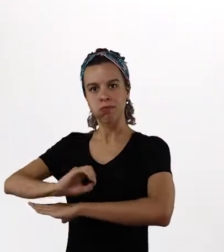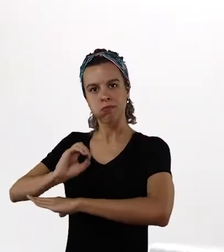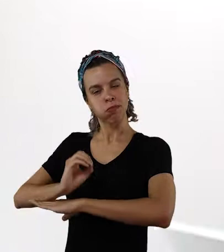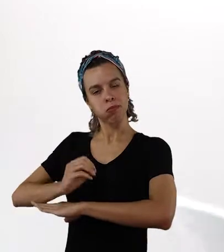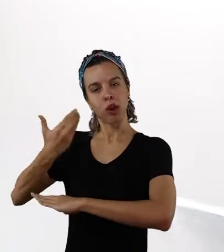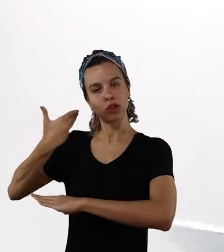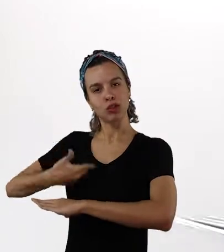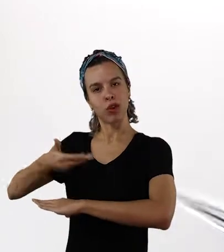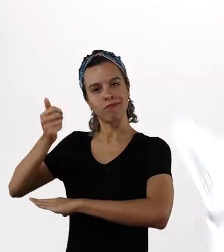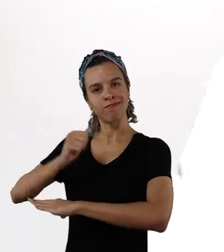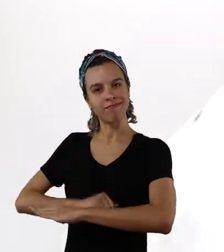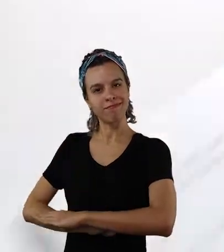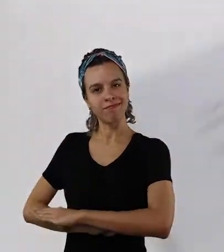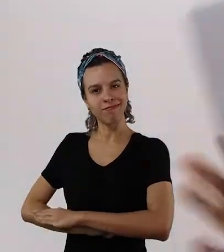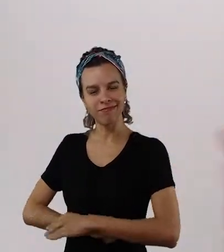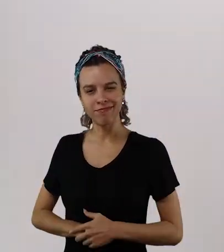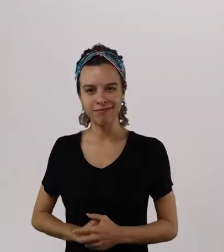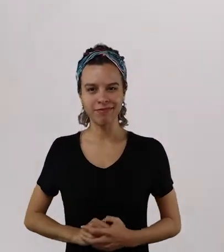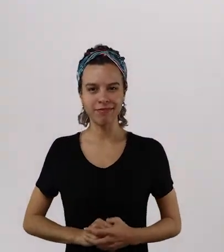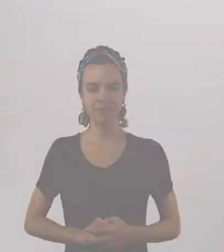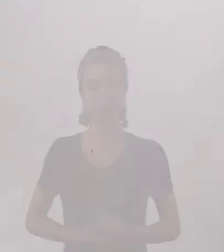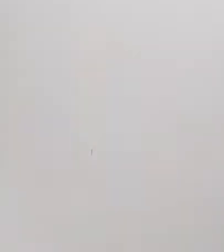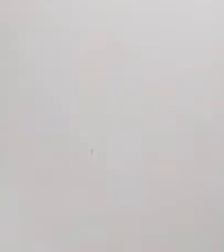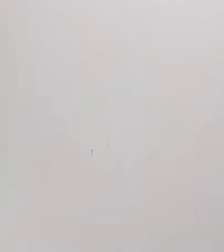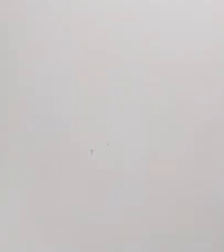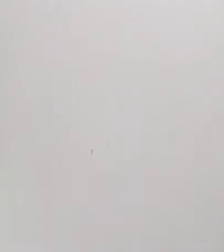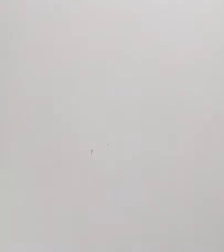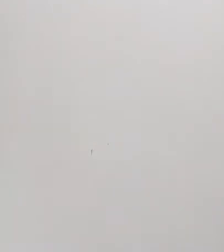o grande O.